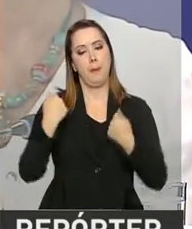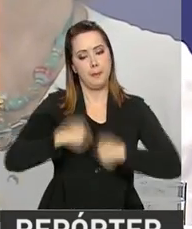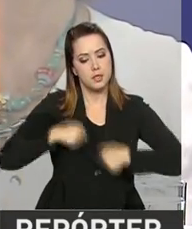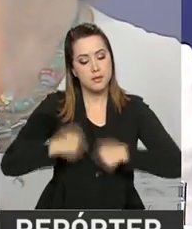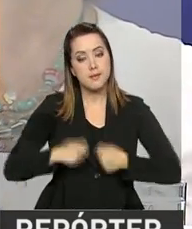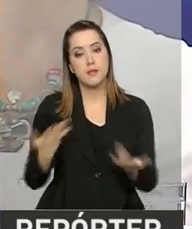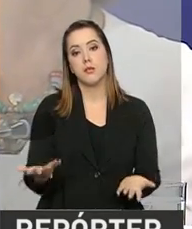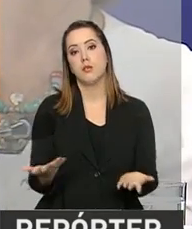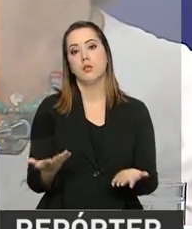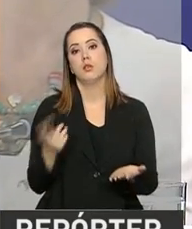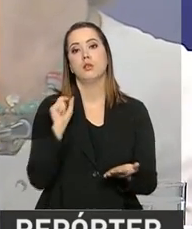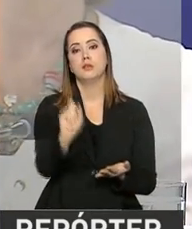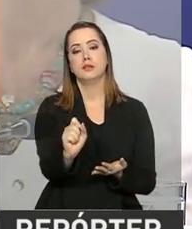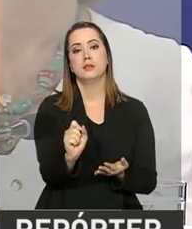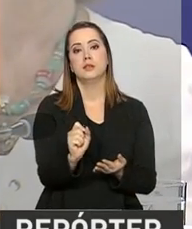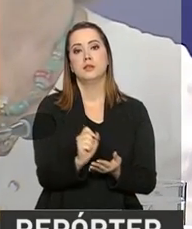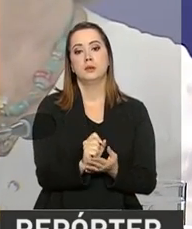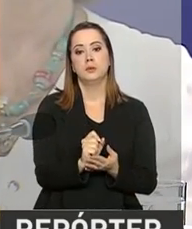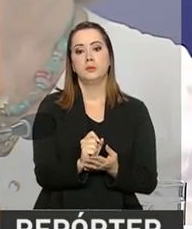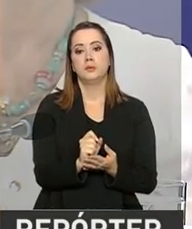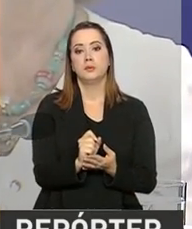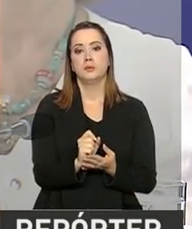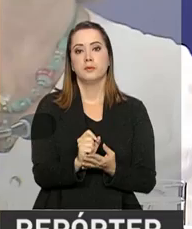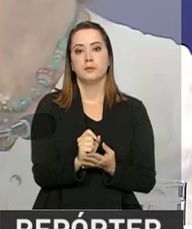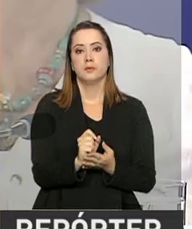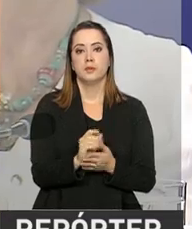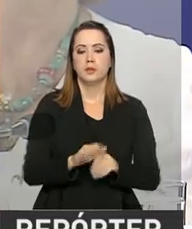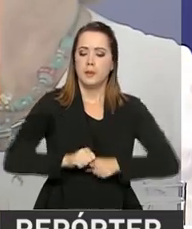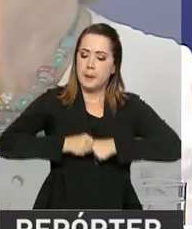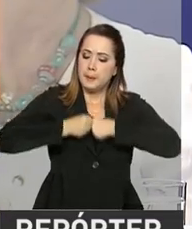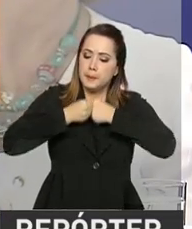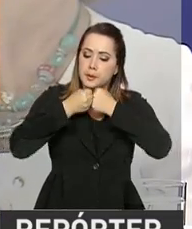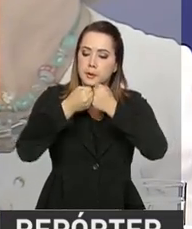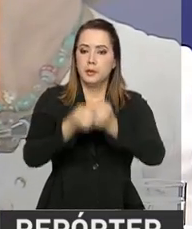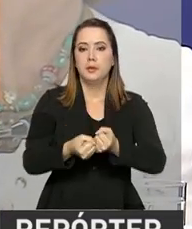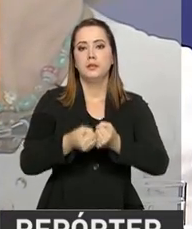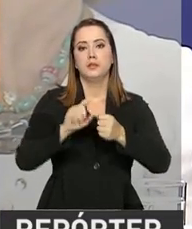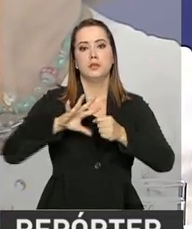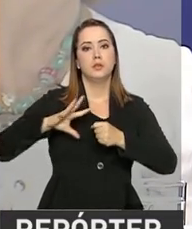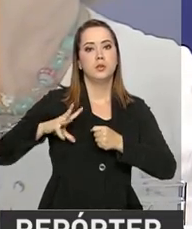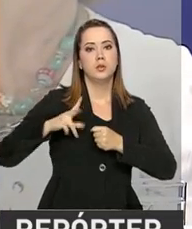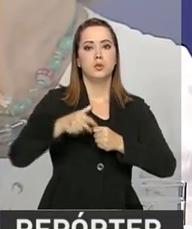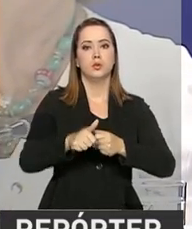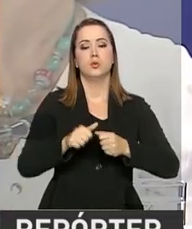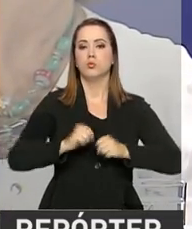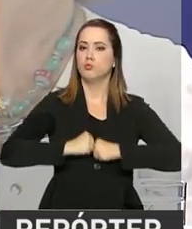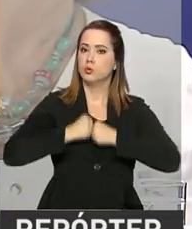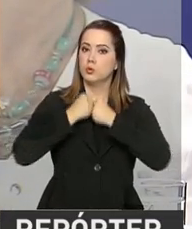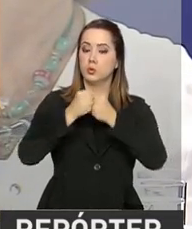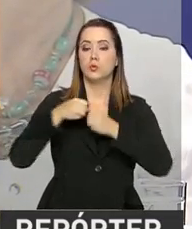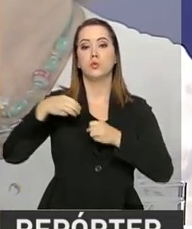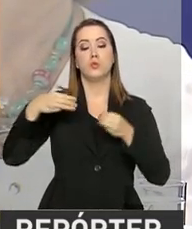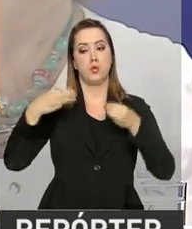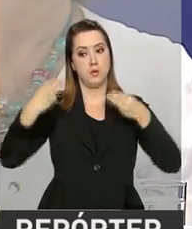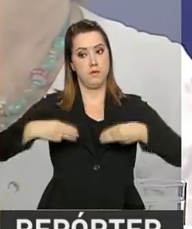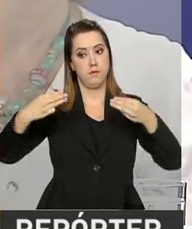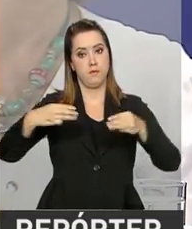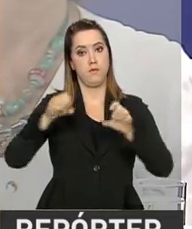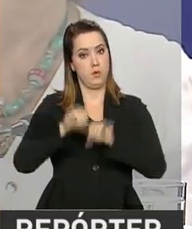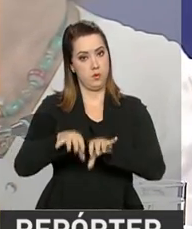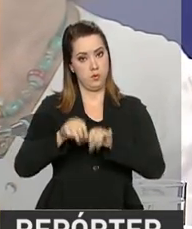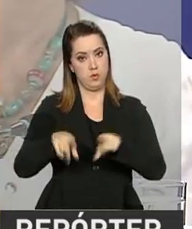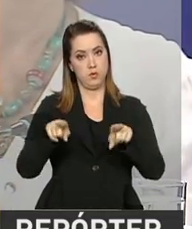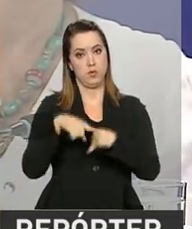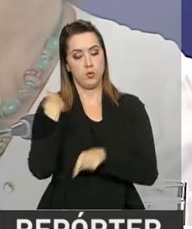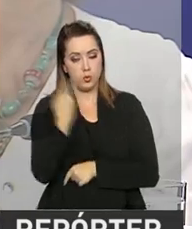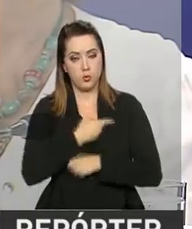sim eh empenhar vamos assim todo o esforço do MEC no sentido de que a